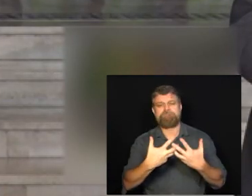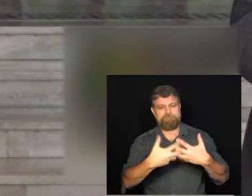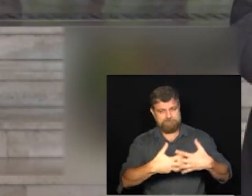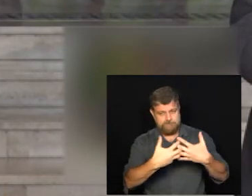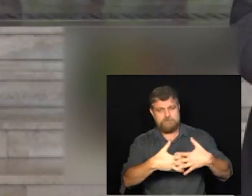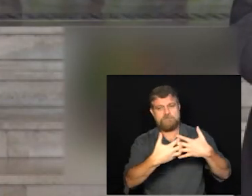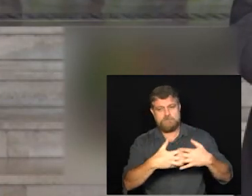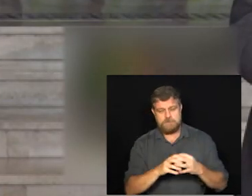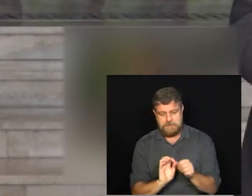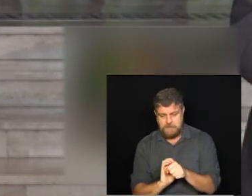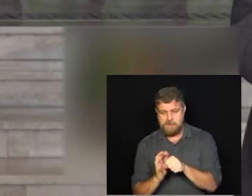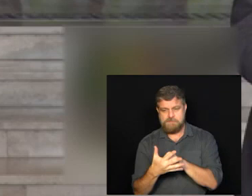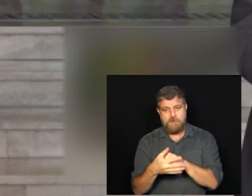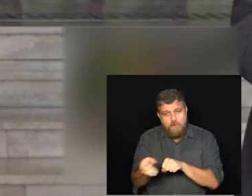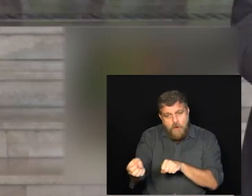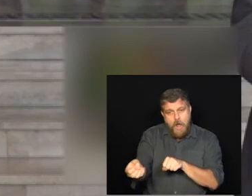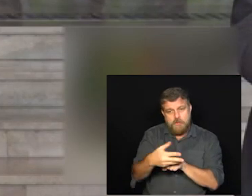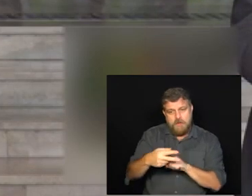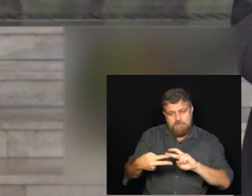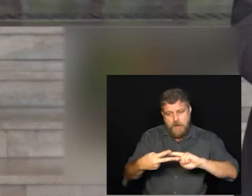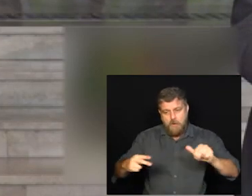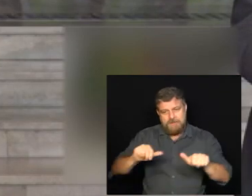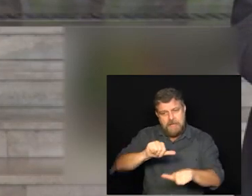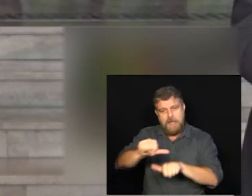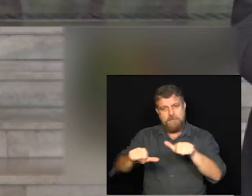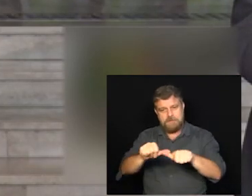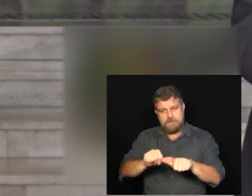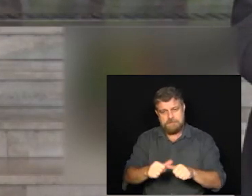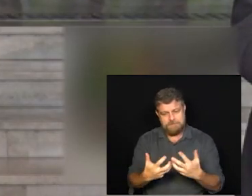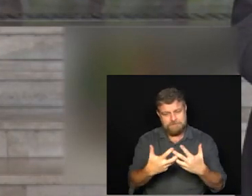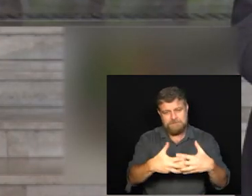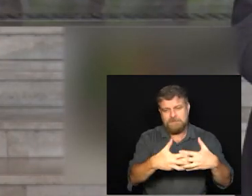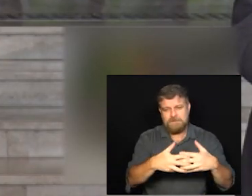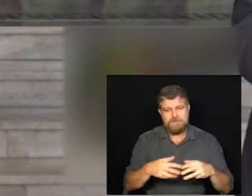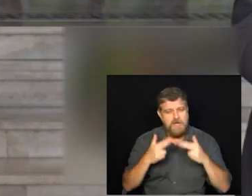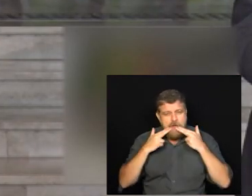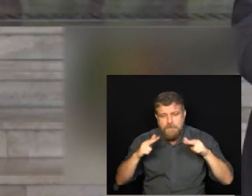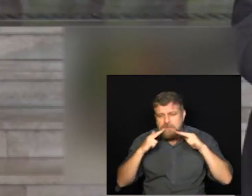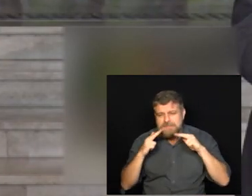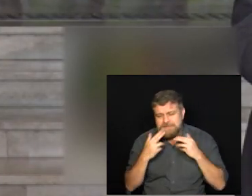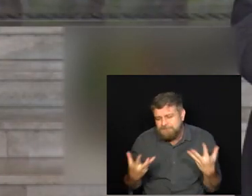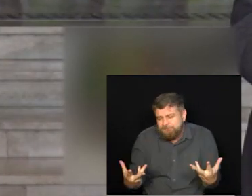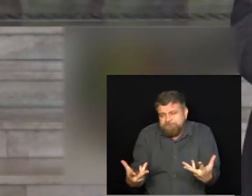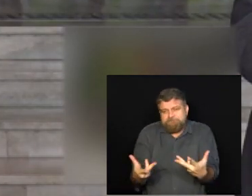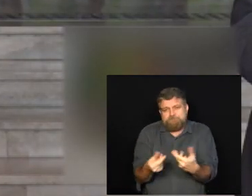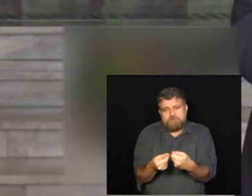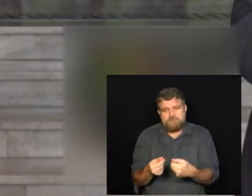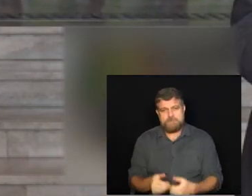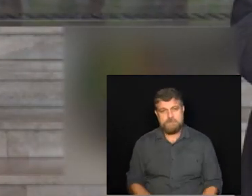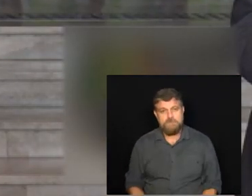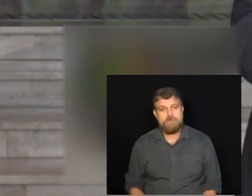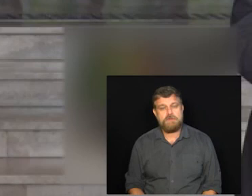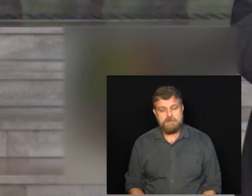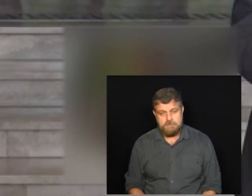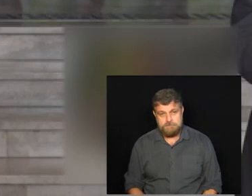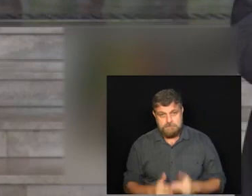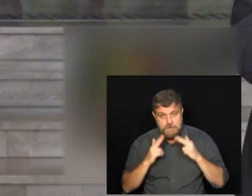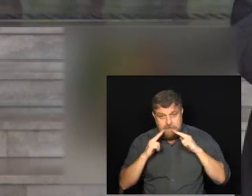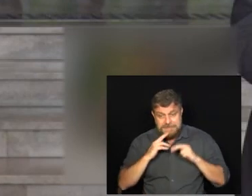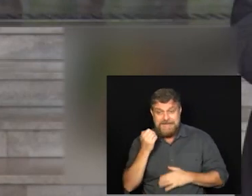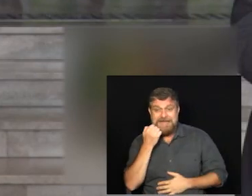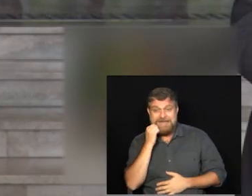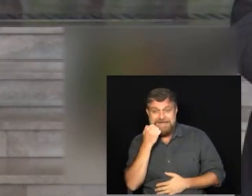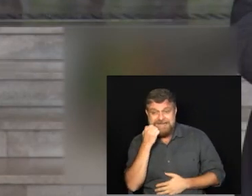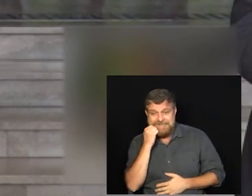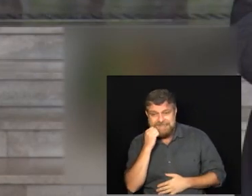eficaz contra as novas cepas do coronavírus. Essa é uma excepcional notícia. Excepcional notícia da ciência,